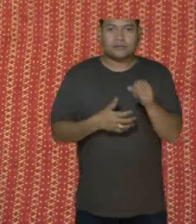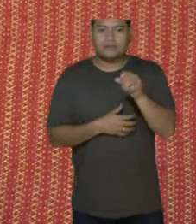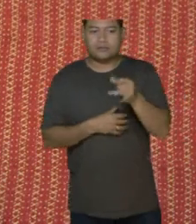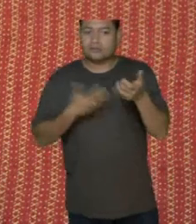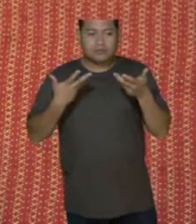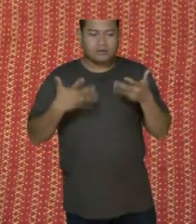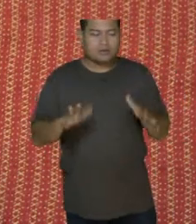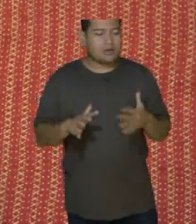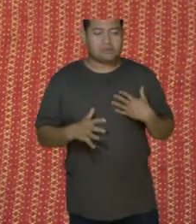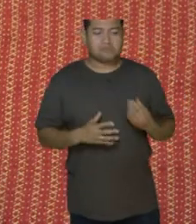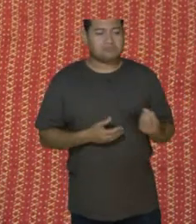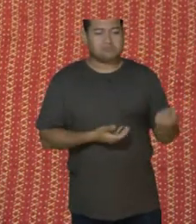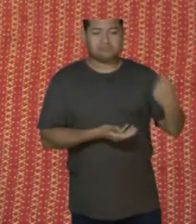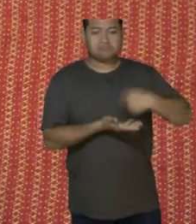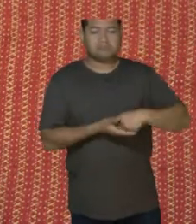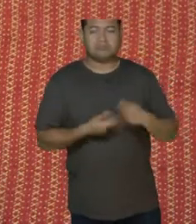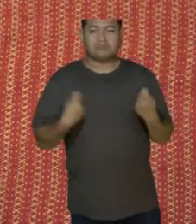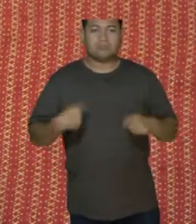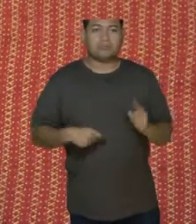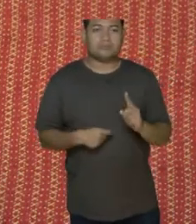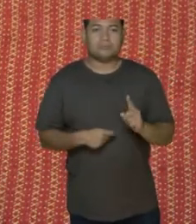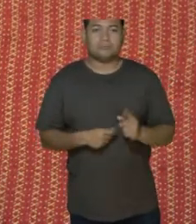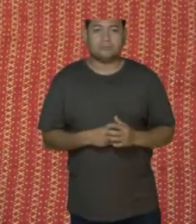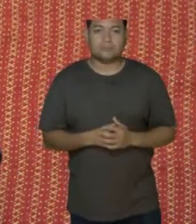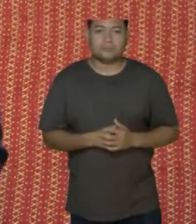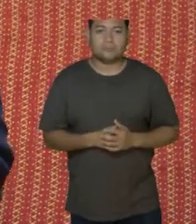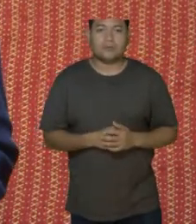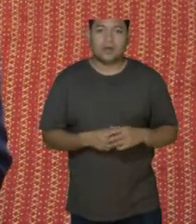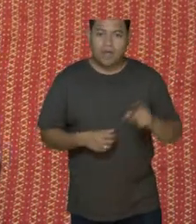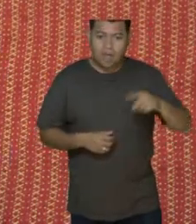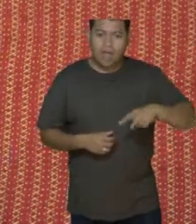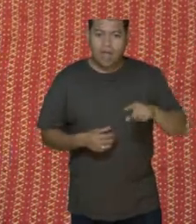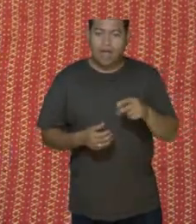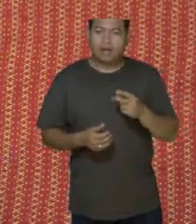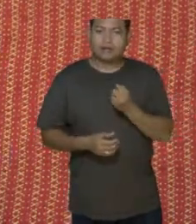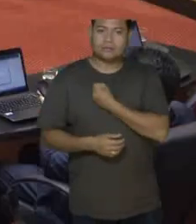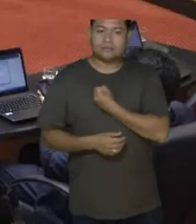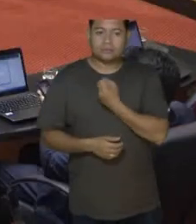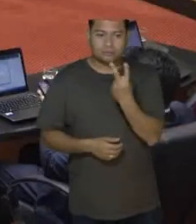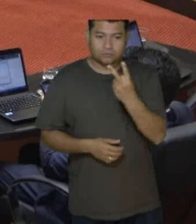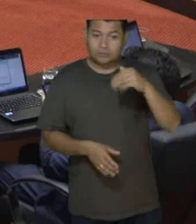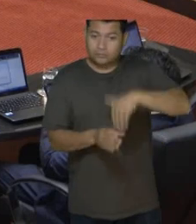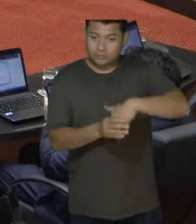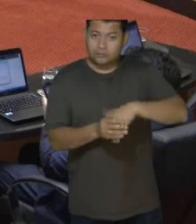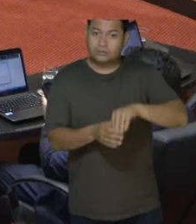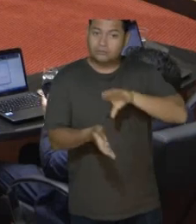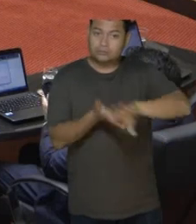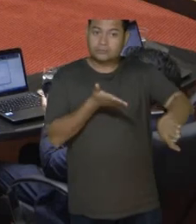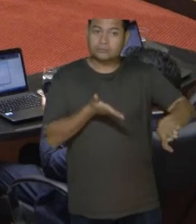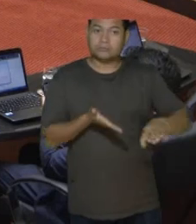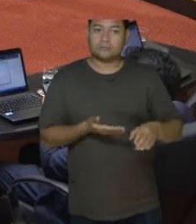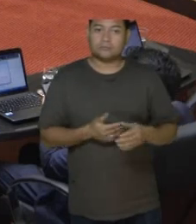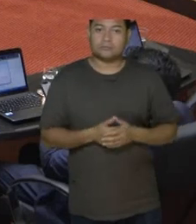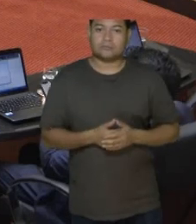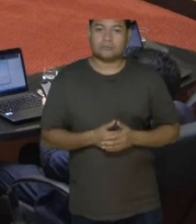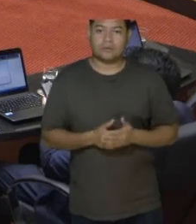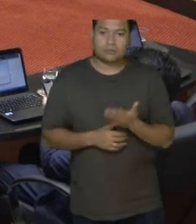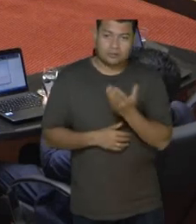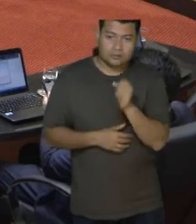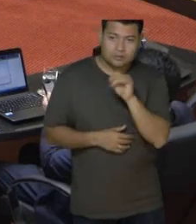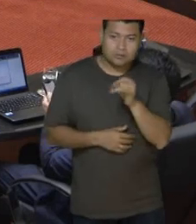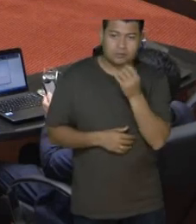recebe. Então, não, é para derrubar, sim. Dois. Senhores deputados, quem vota sim,